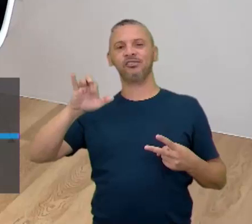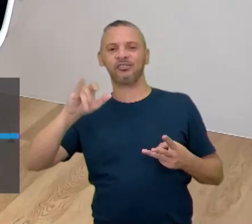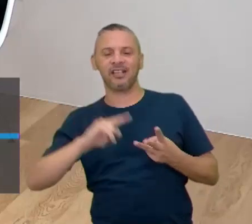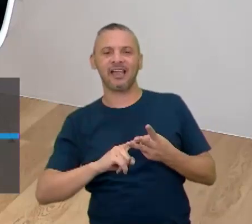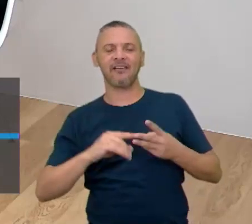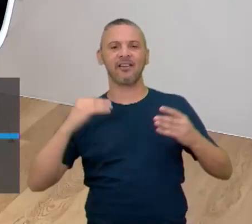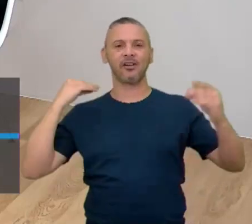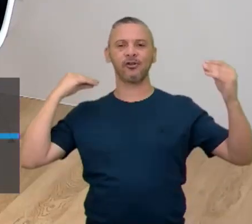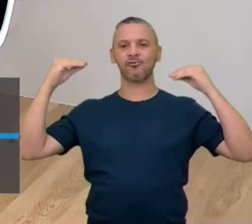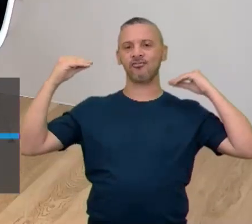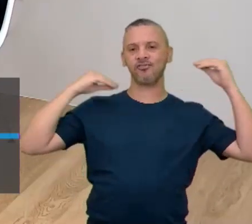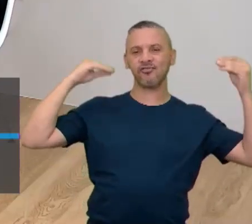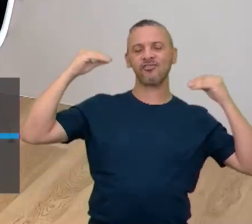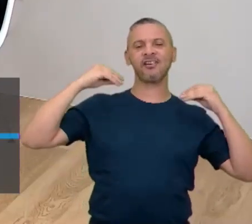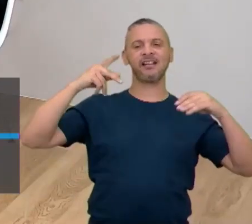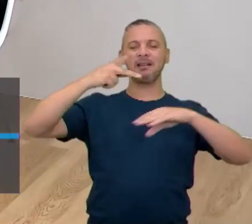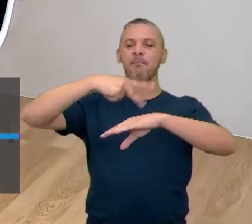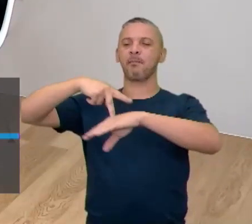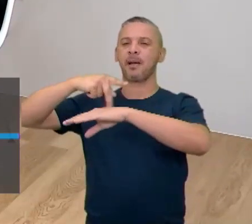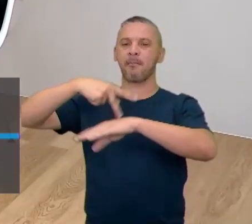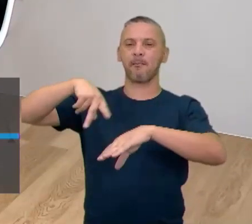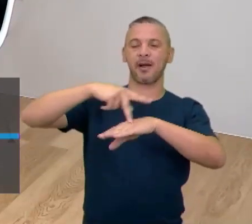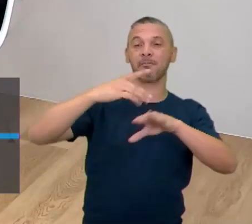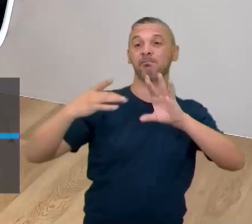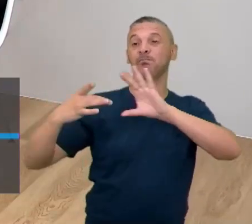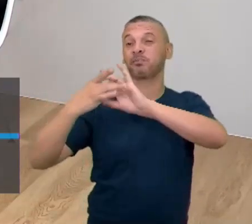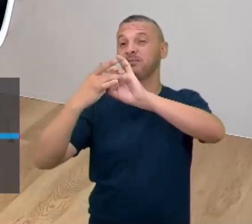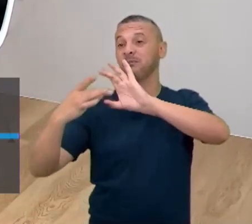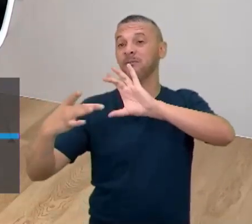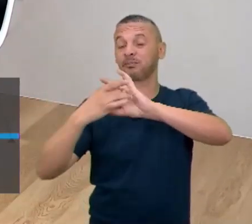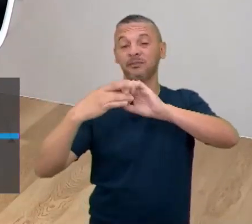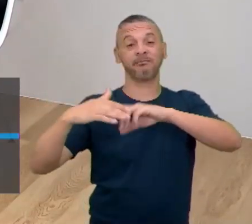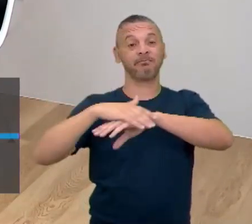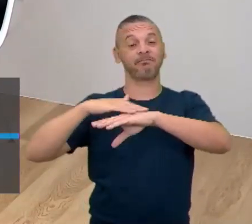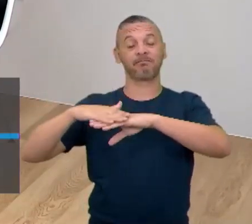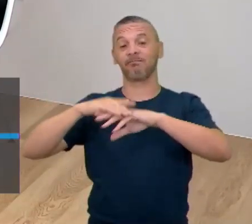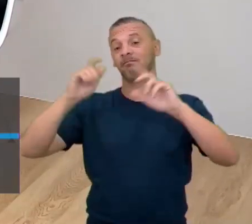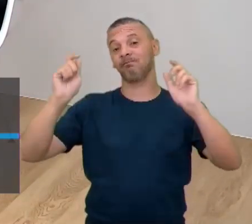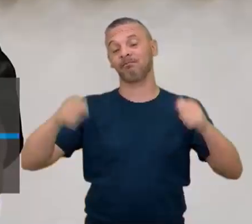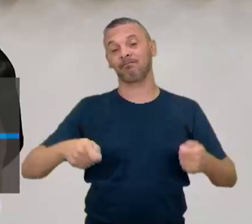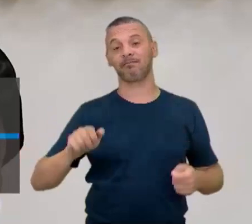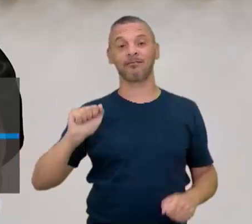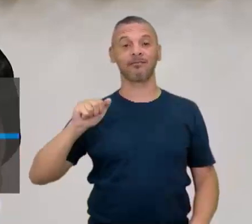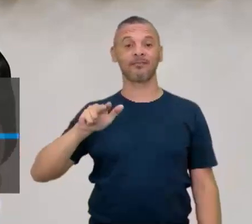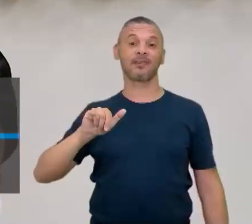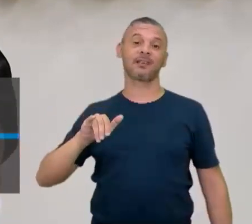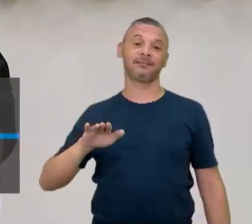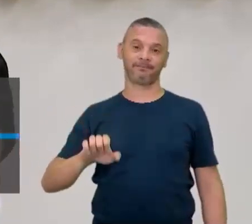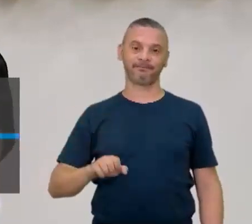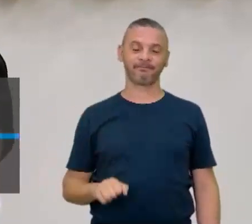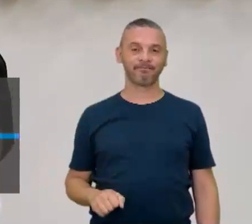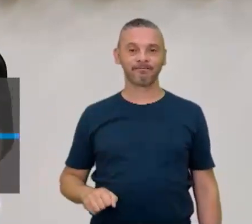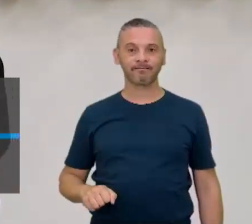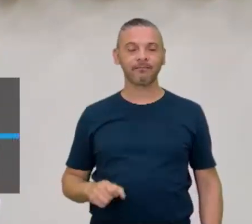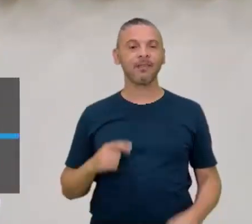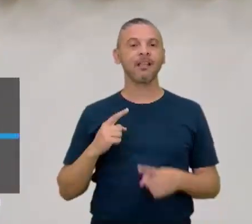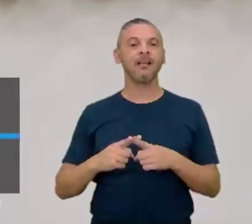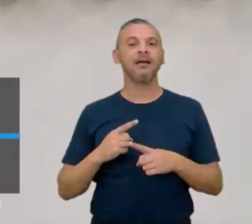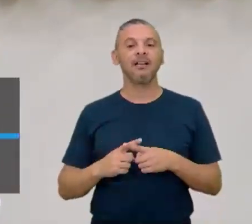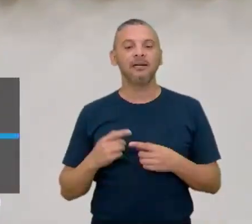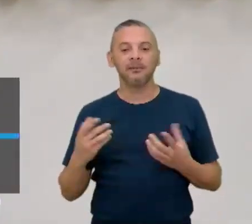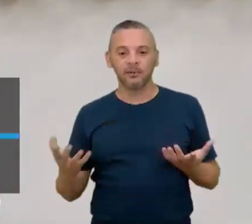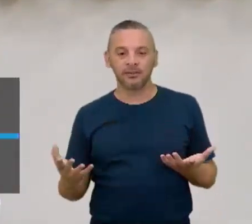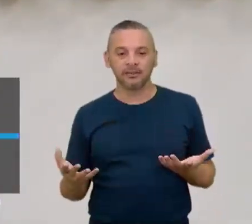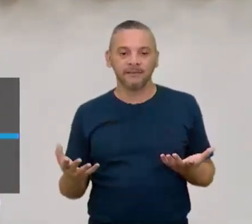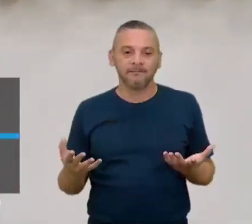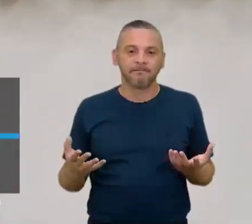o Chile. As conexões são muito mais amplas. É uma amplitude, até porque a gente tem que pensar aqui